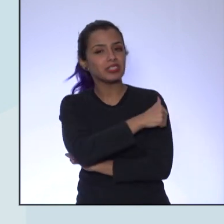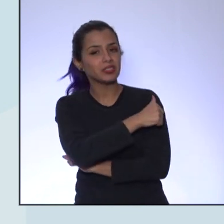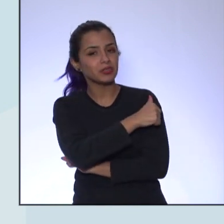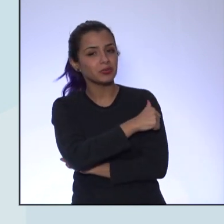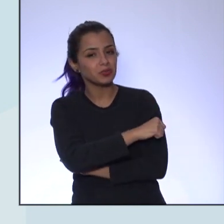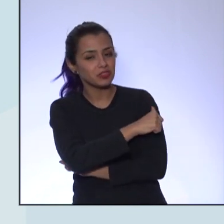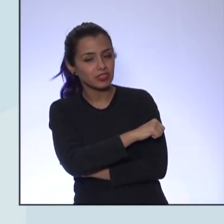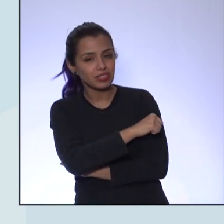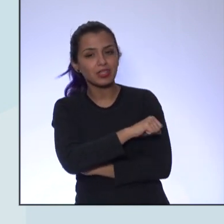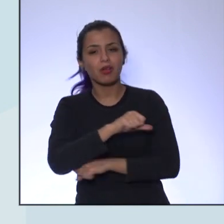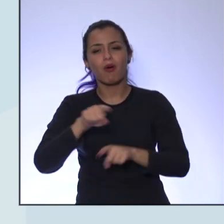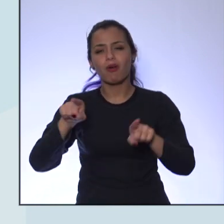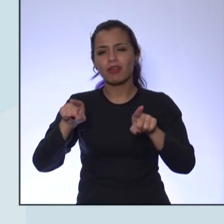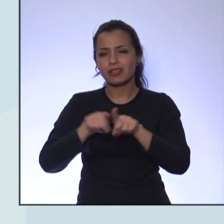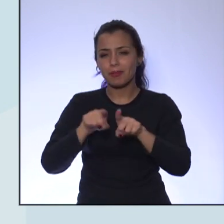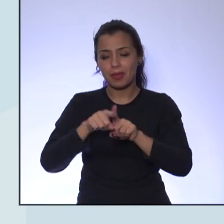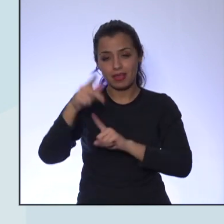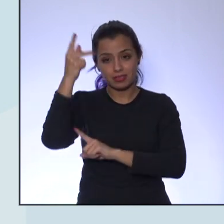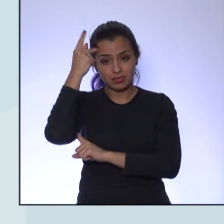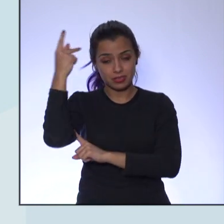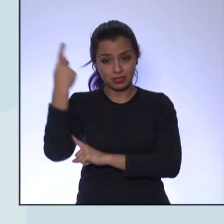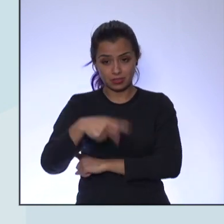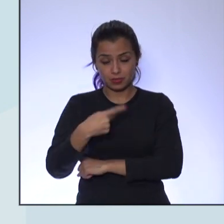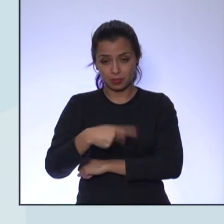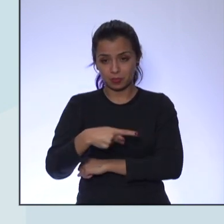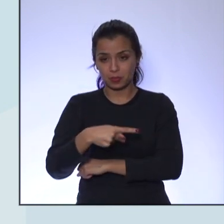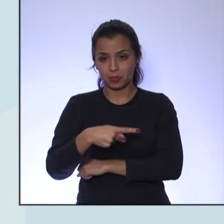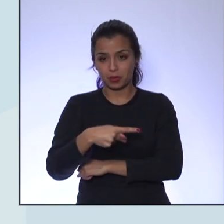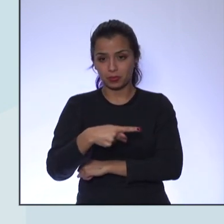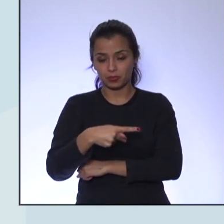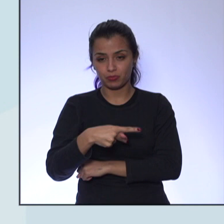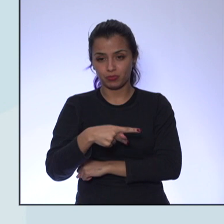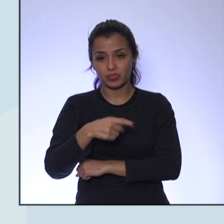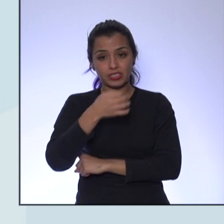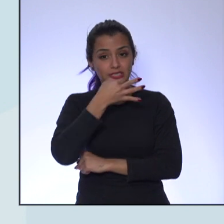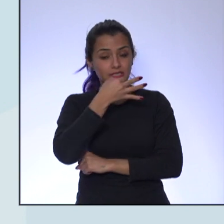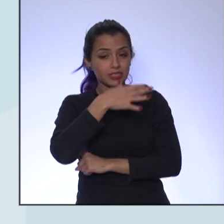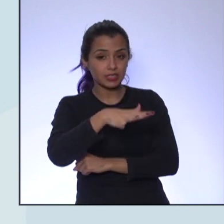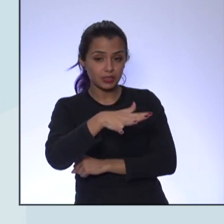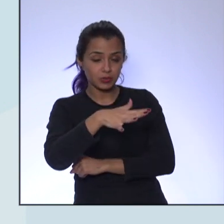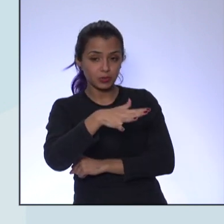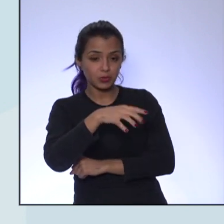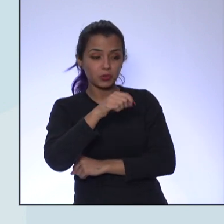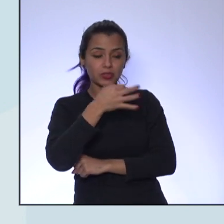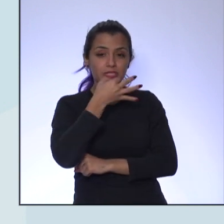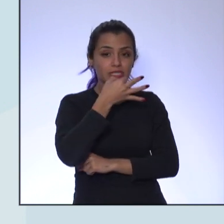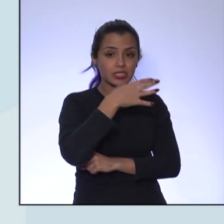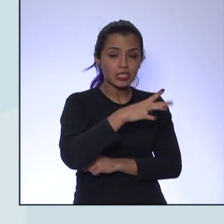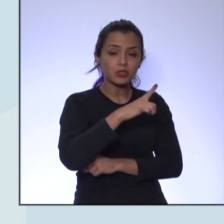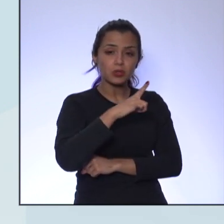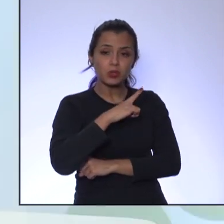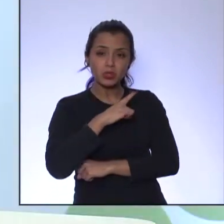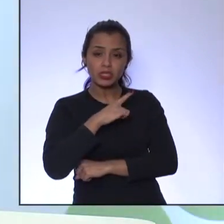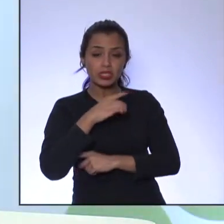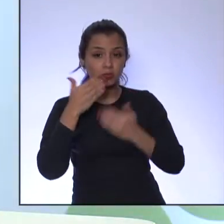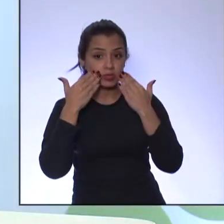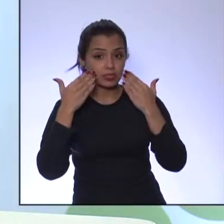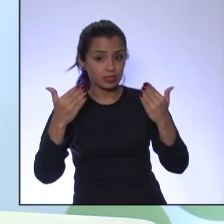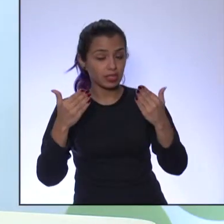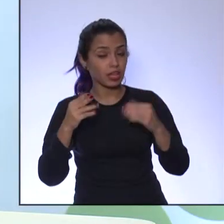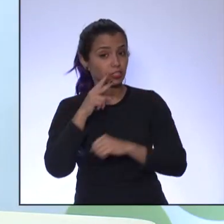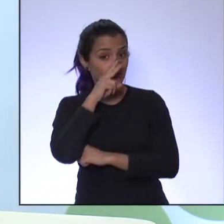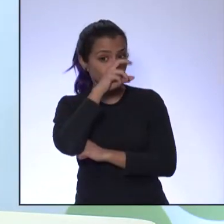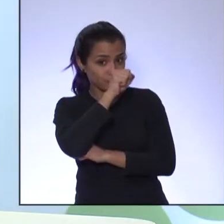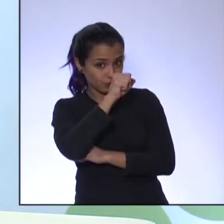aqui, no estado de São Paulo, a cidade de Santos. É uma cidade que vai ter um destaque nesse momento, uma